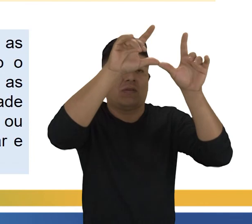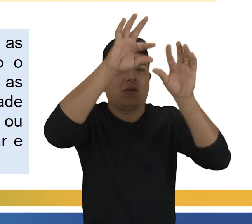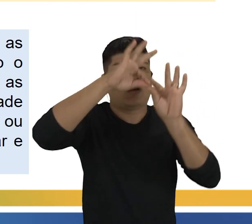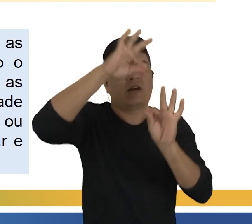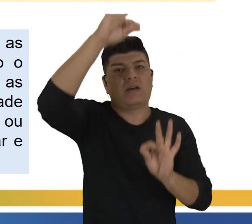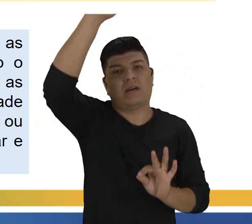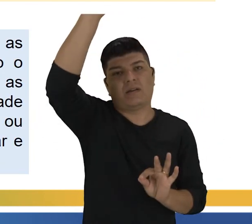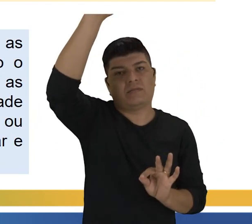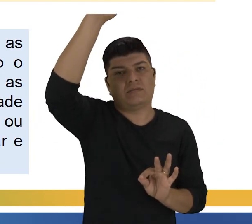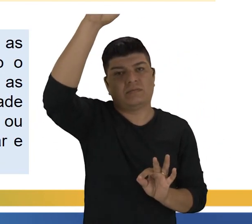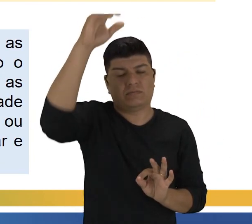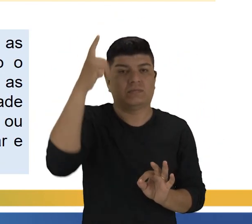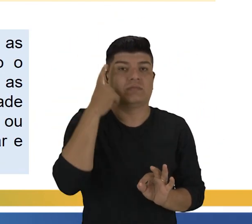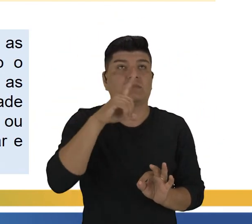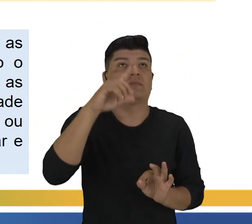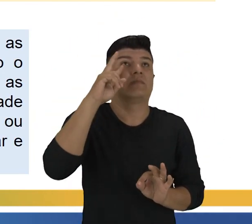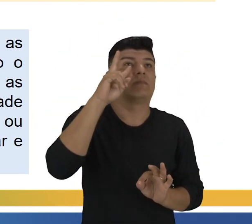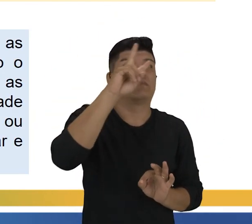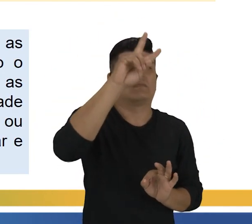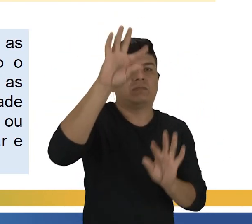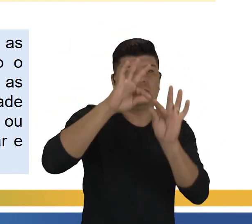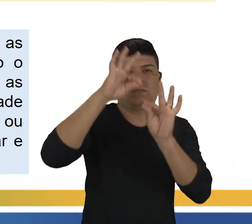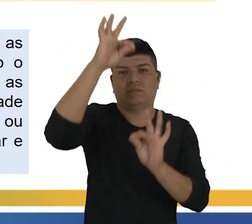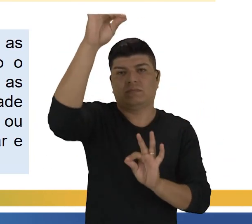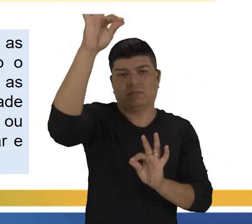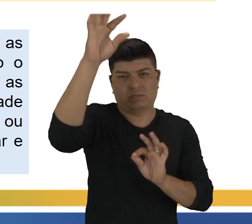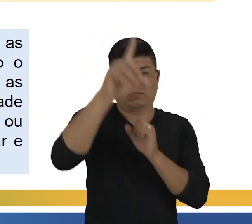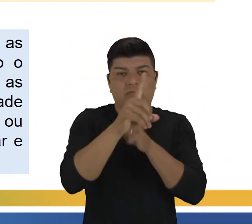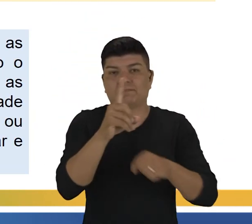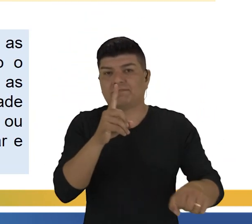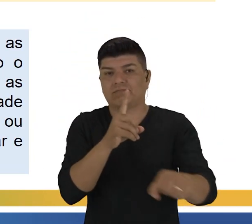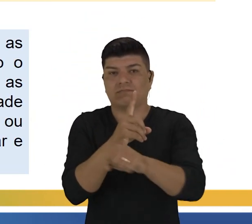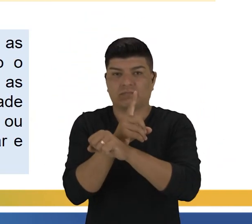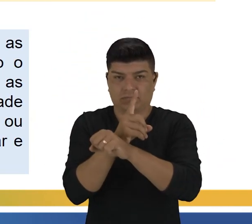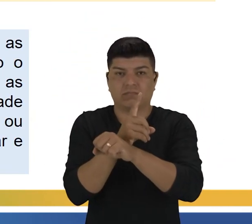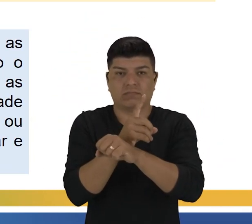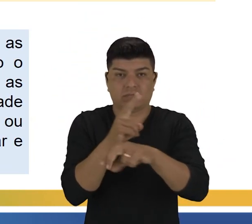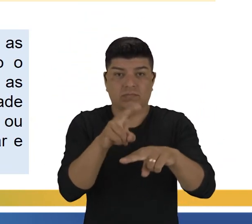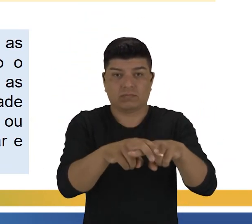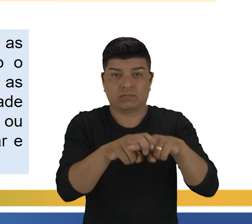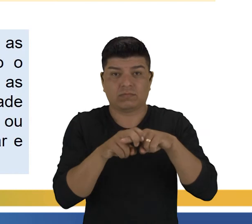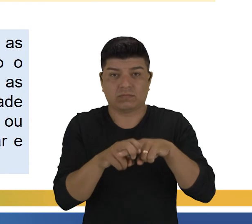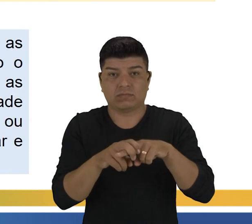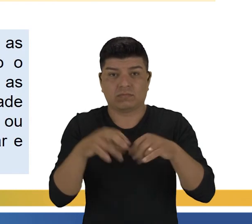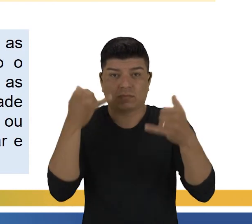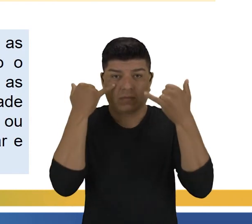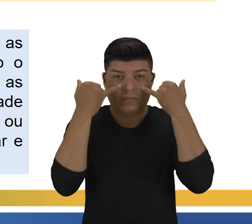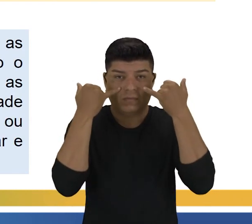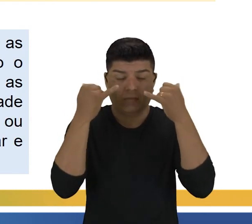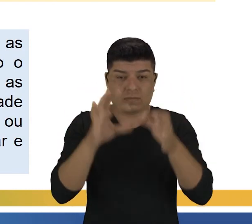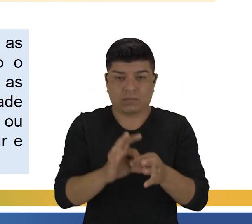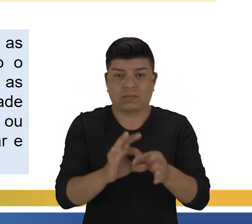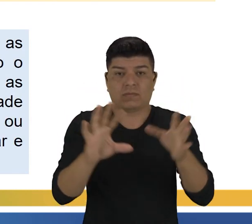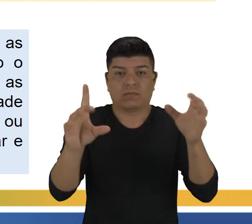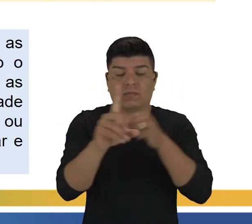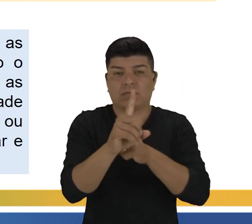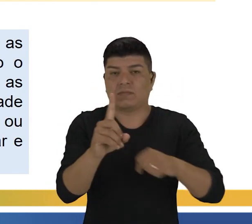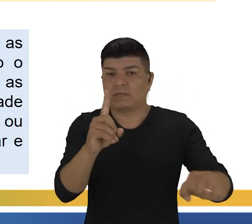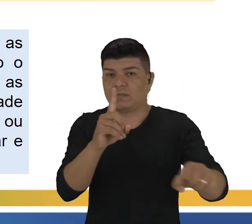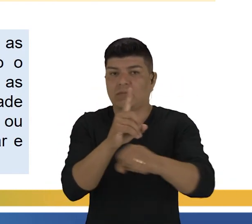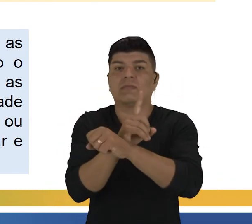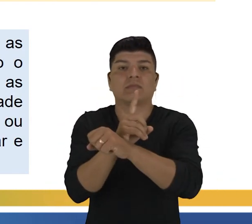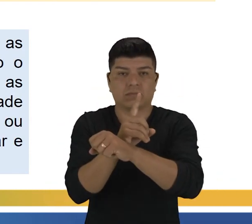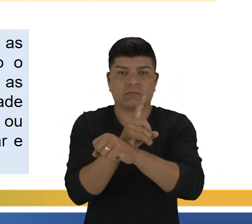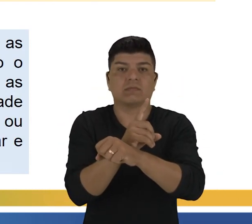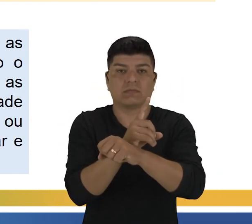um ponto mais alto das questões sociais. E por isso colocava a informação à disposição da sociedade